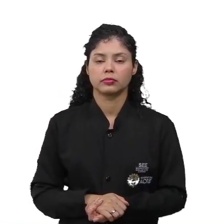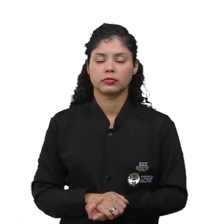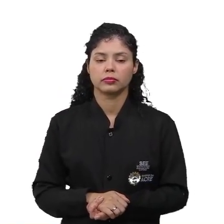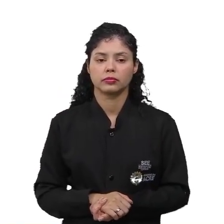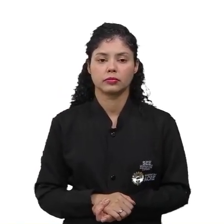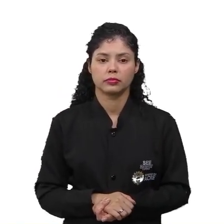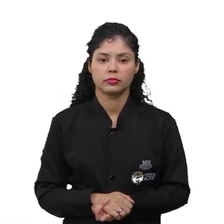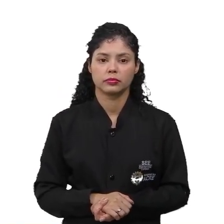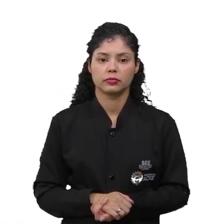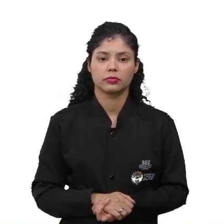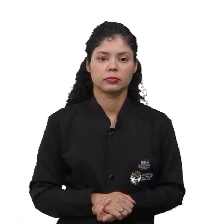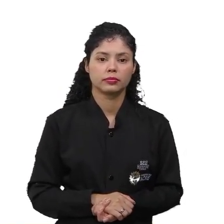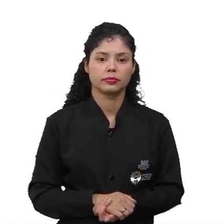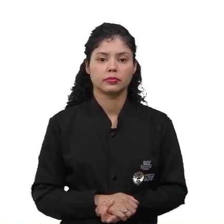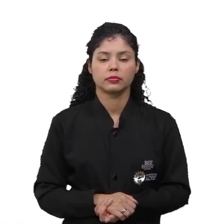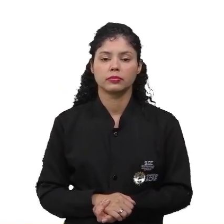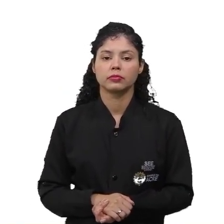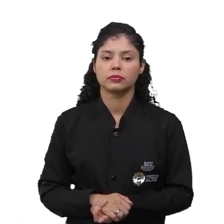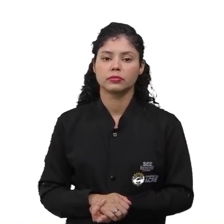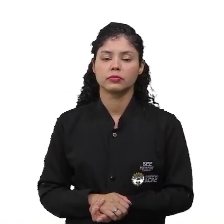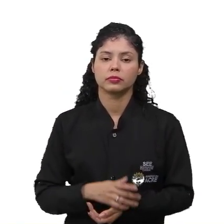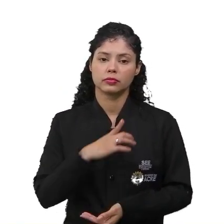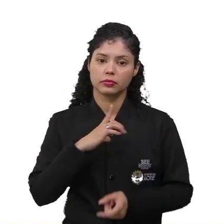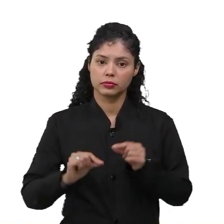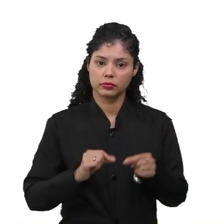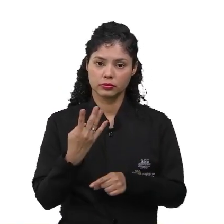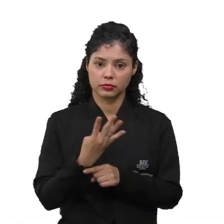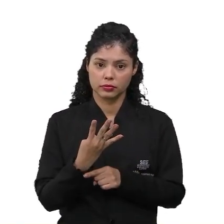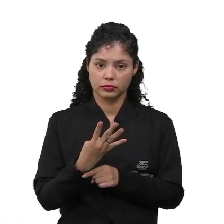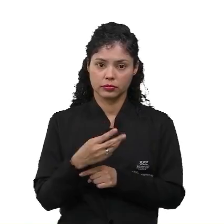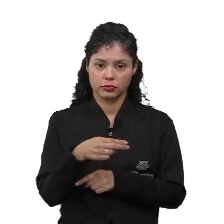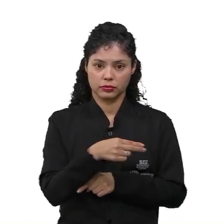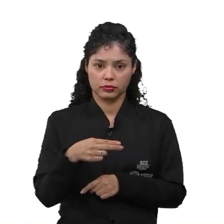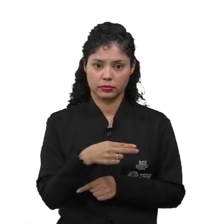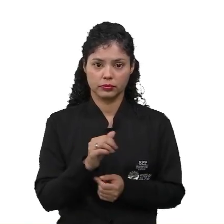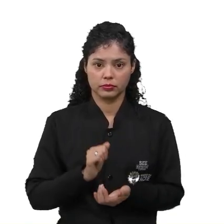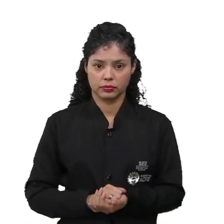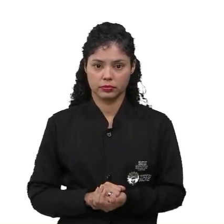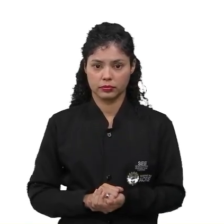Quando eu fizer isso, eu obtenho aqui 4 igual a